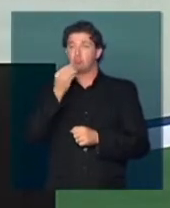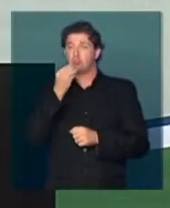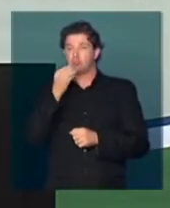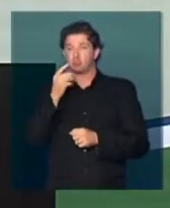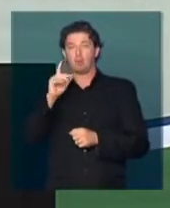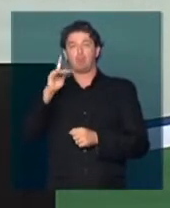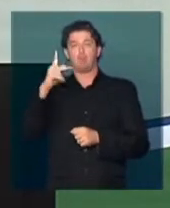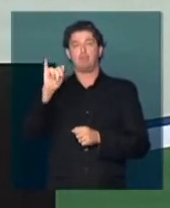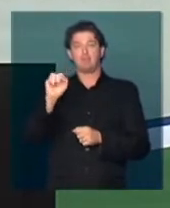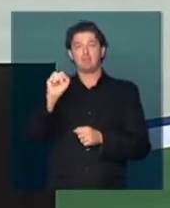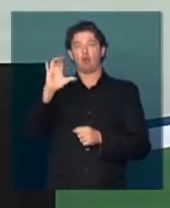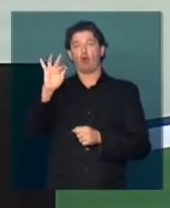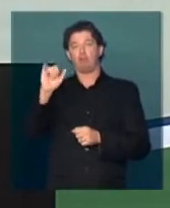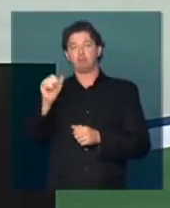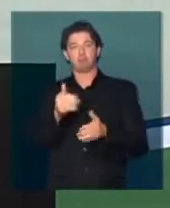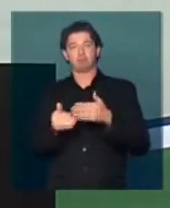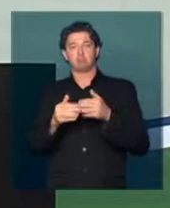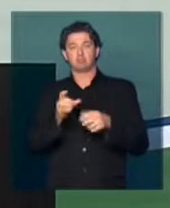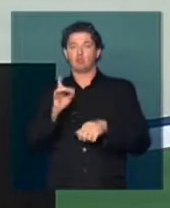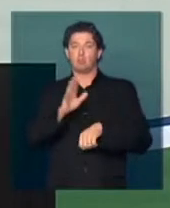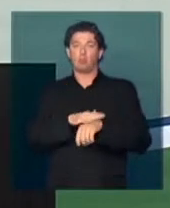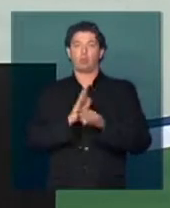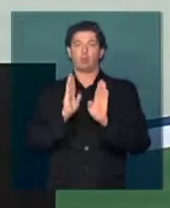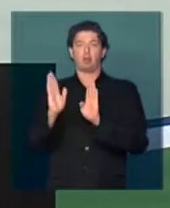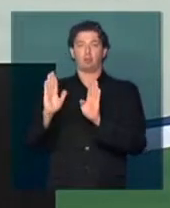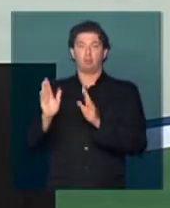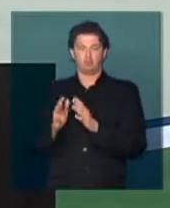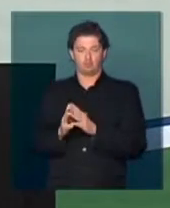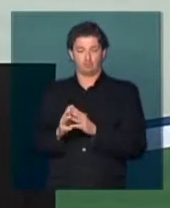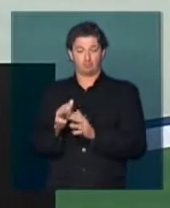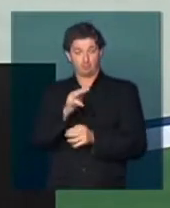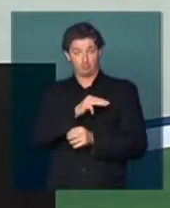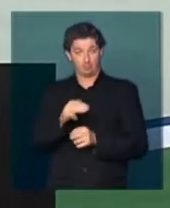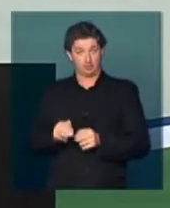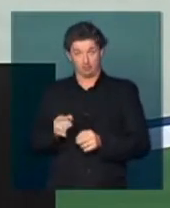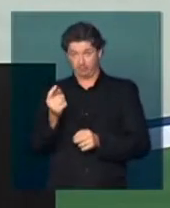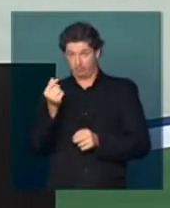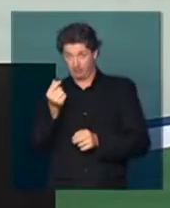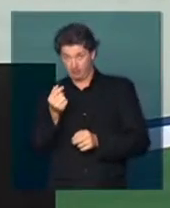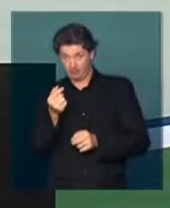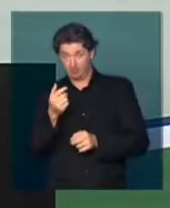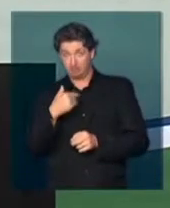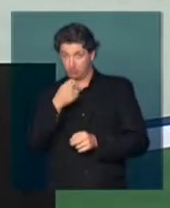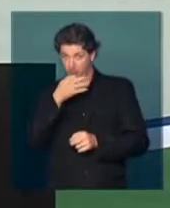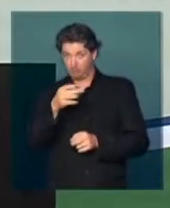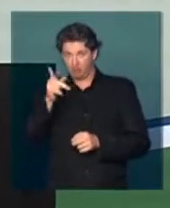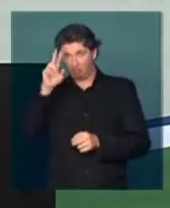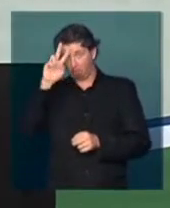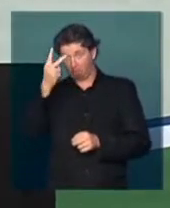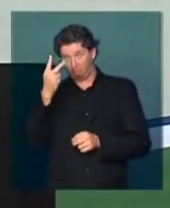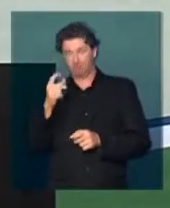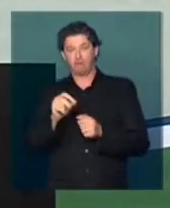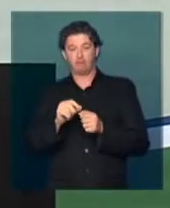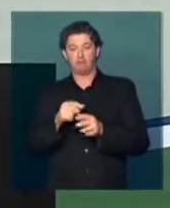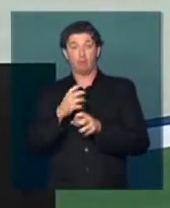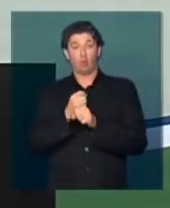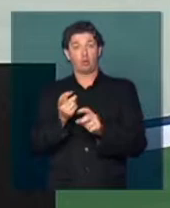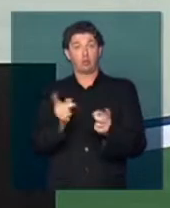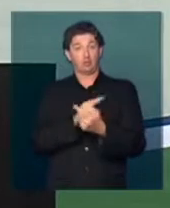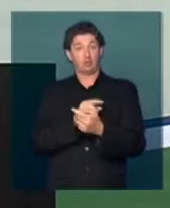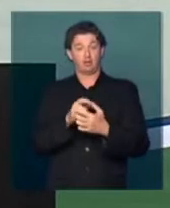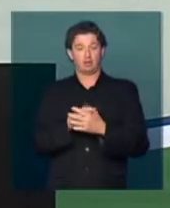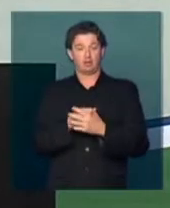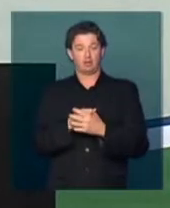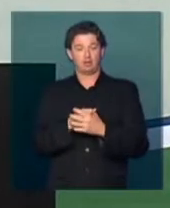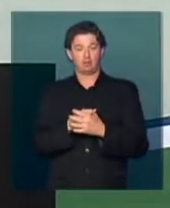piso de confins, nem que fosse momentaneamente. O ministro da Fazenda, na minha opinião, equivocado, ele está fazendo uma conta ao contrário. Ele